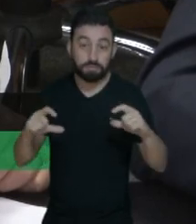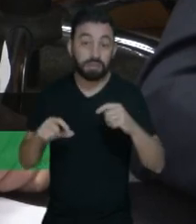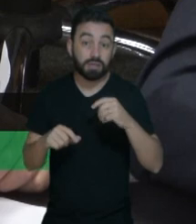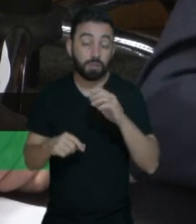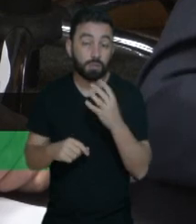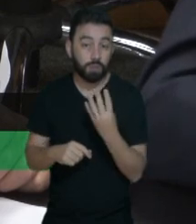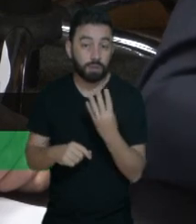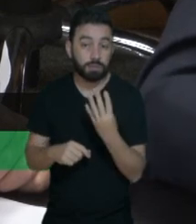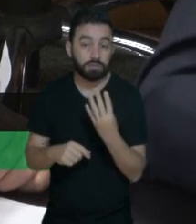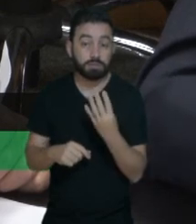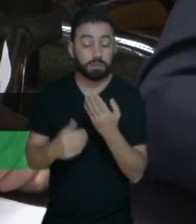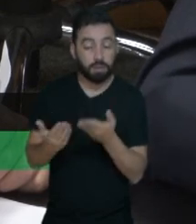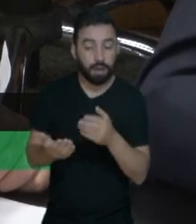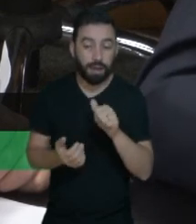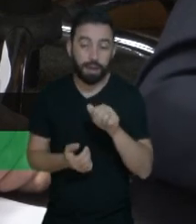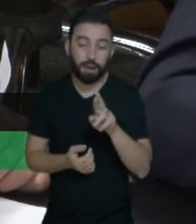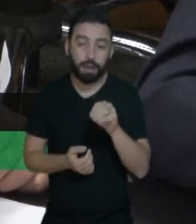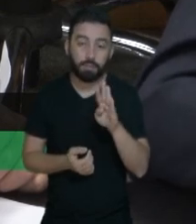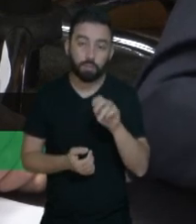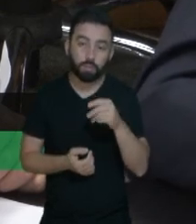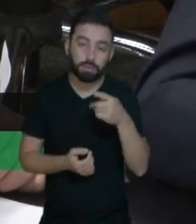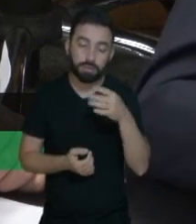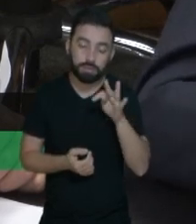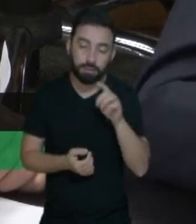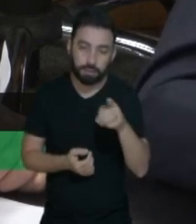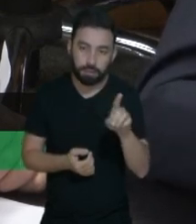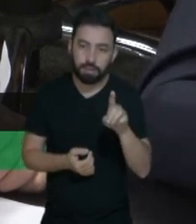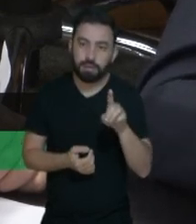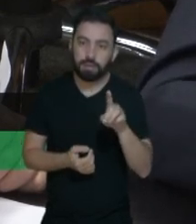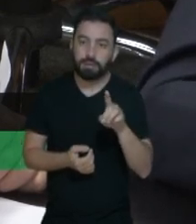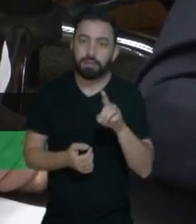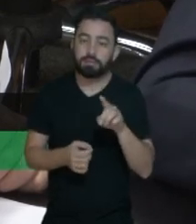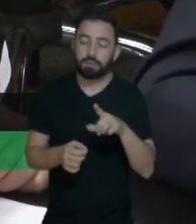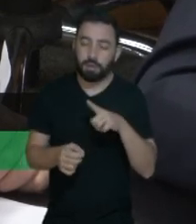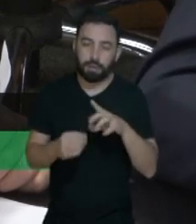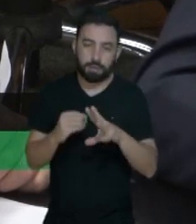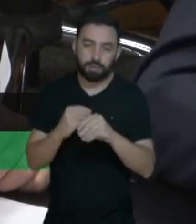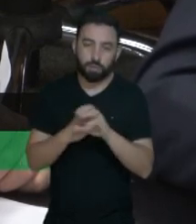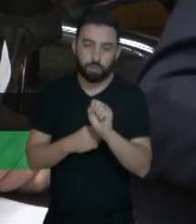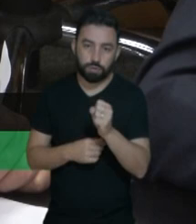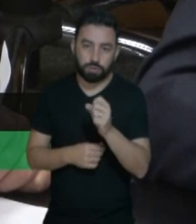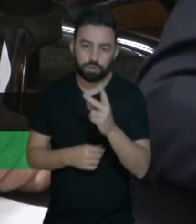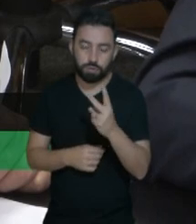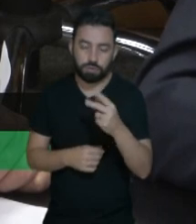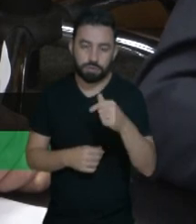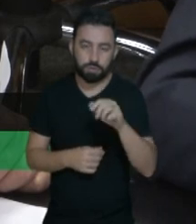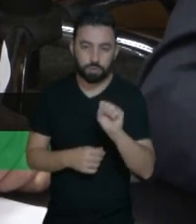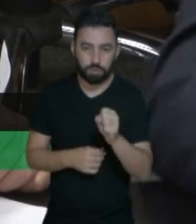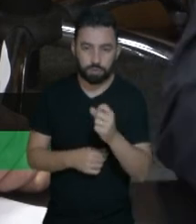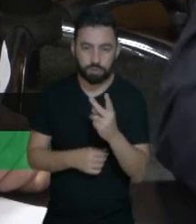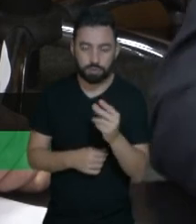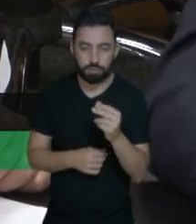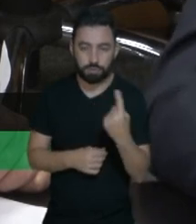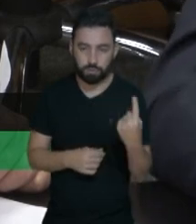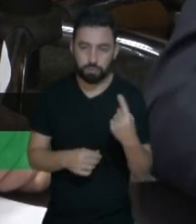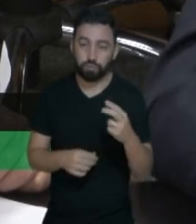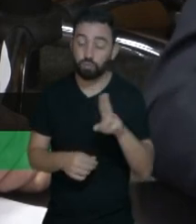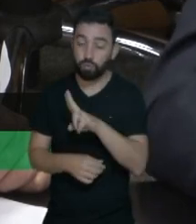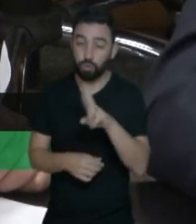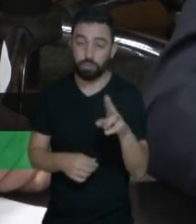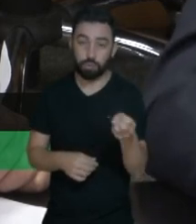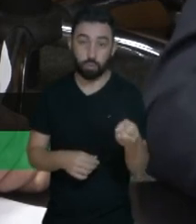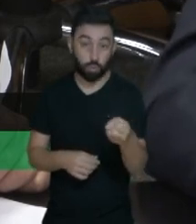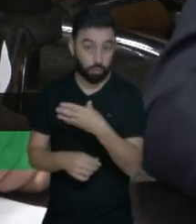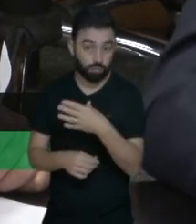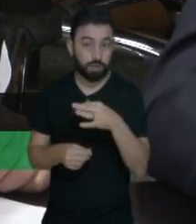ao município de Arabutã constante do anexo único da Lei 18 278 de 20 de novembro de 2021 para dar nova denominação à